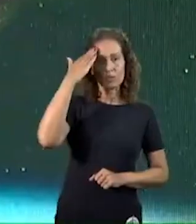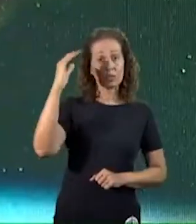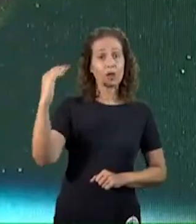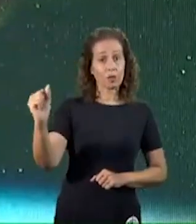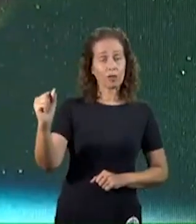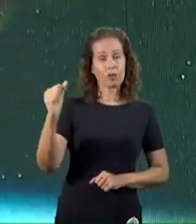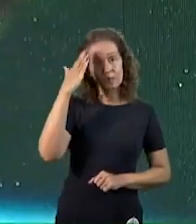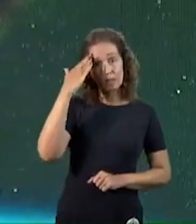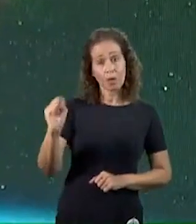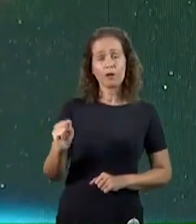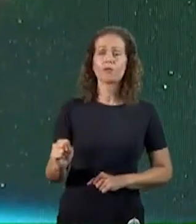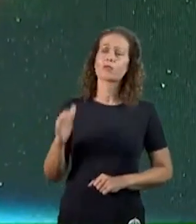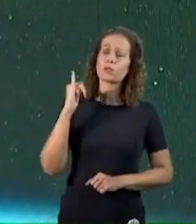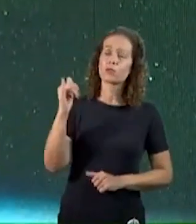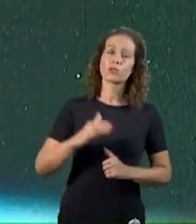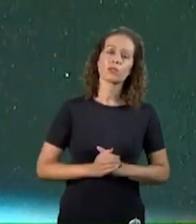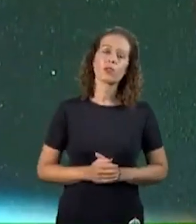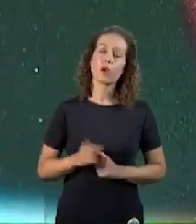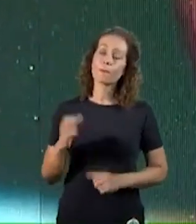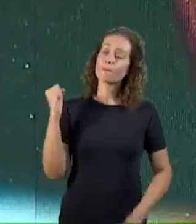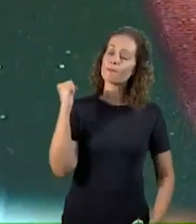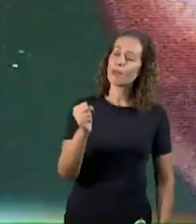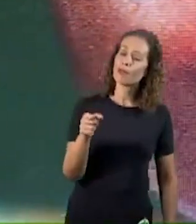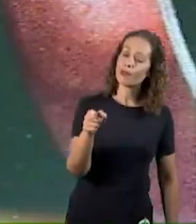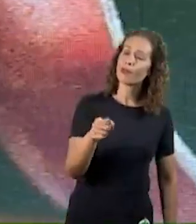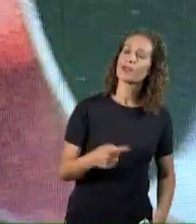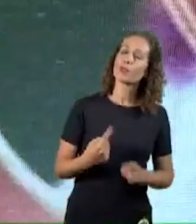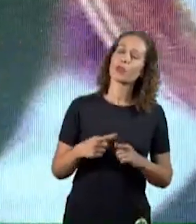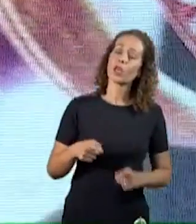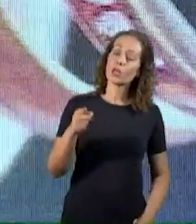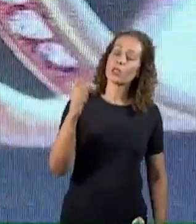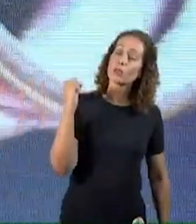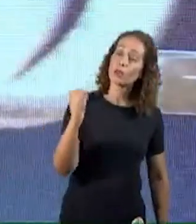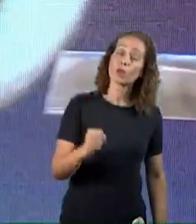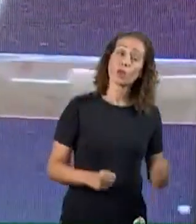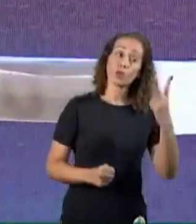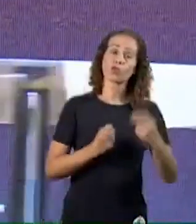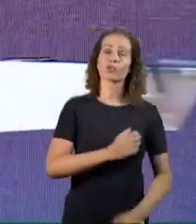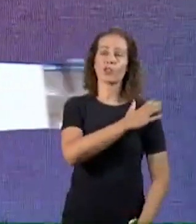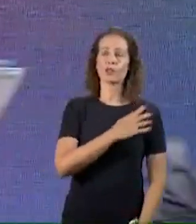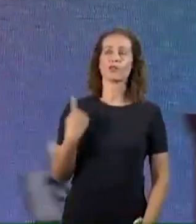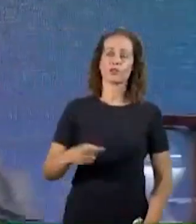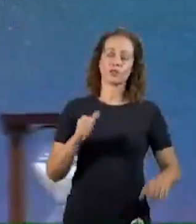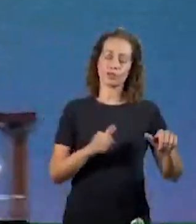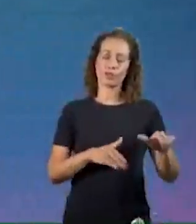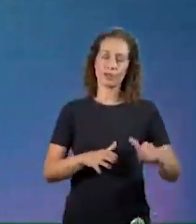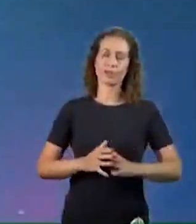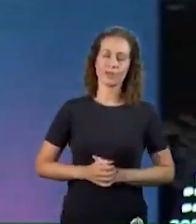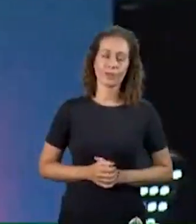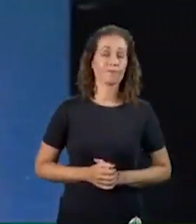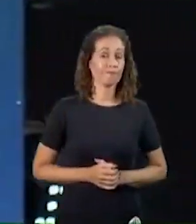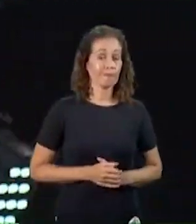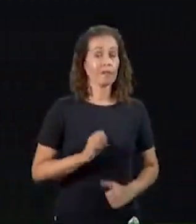moleque, mata ele. Sabe por quê? Porque ele matou dois generais do nosso exército. Olha para mim, se você estiver